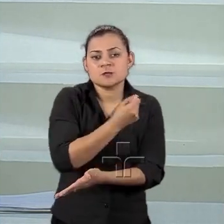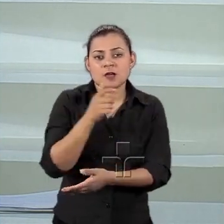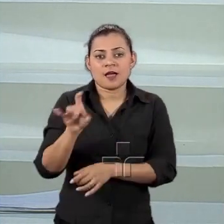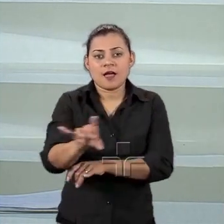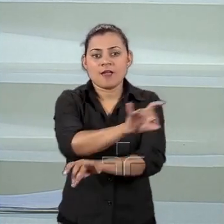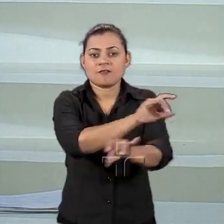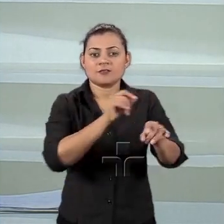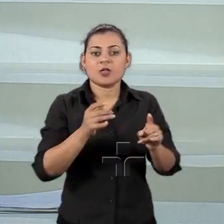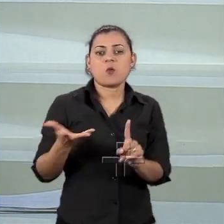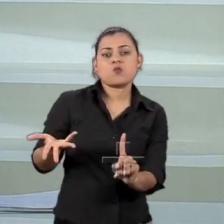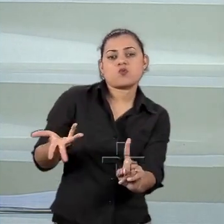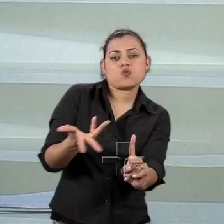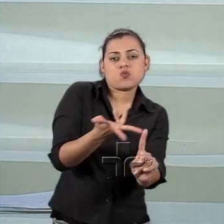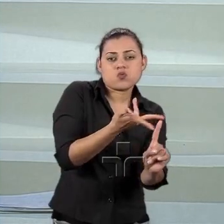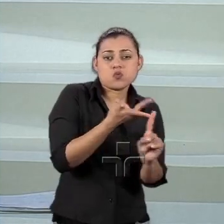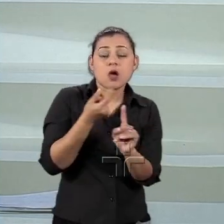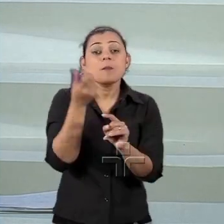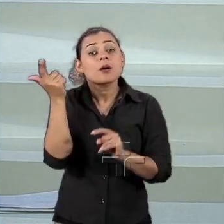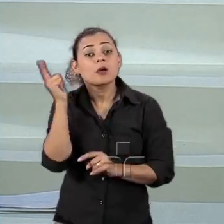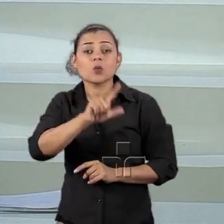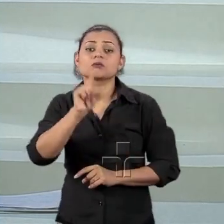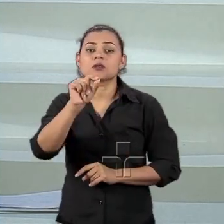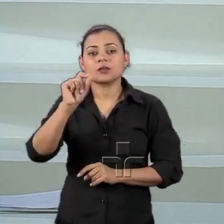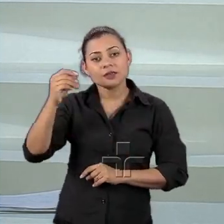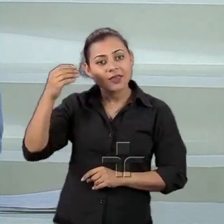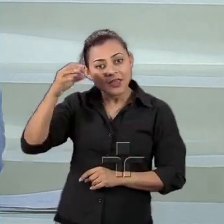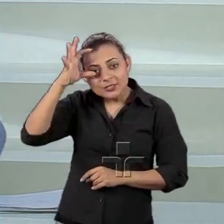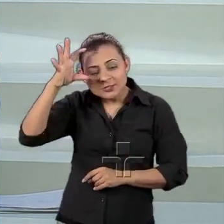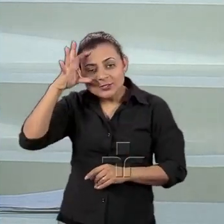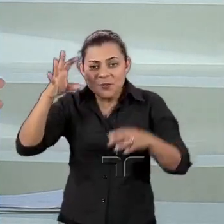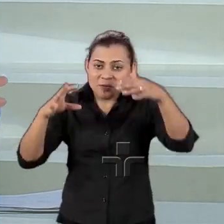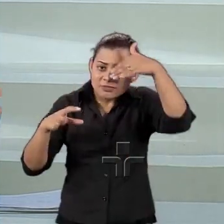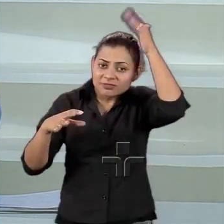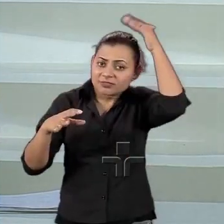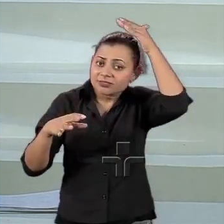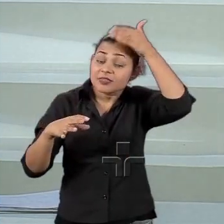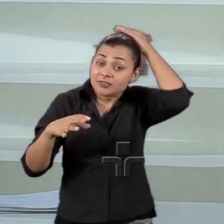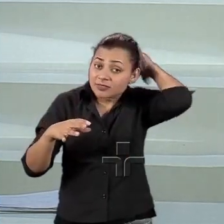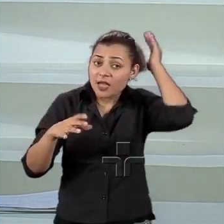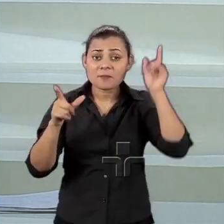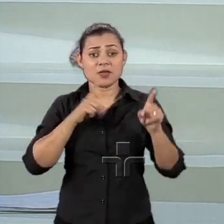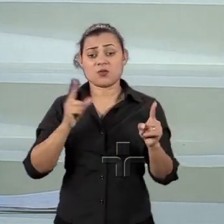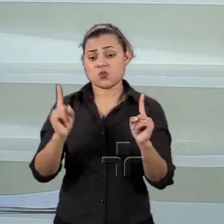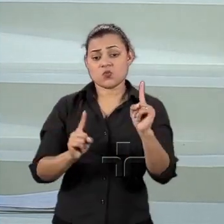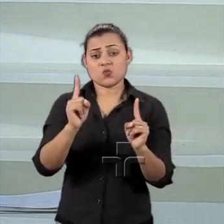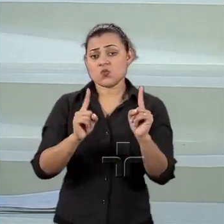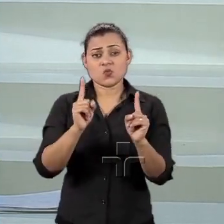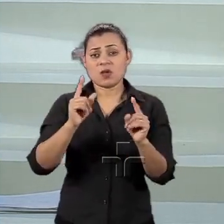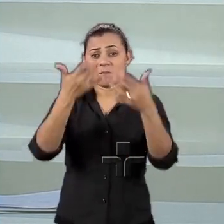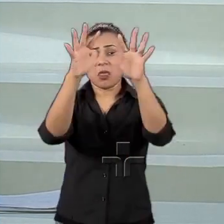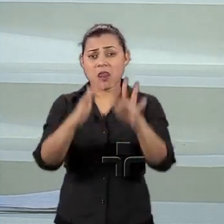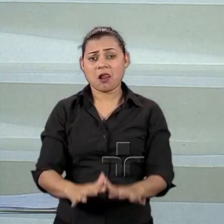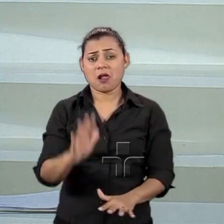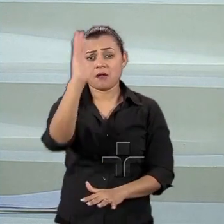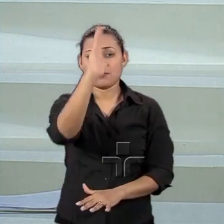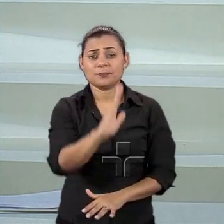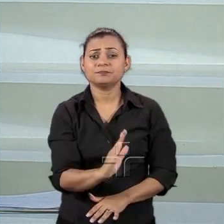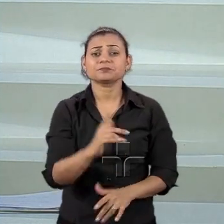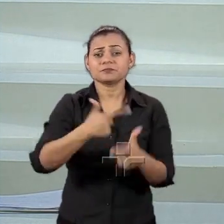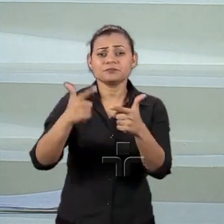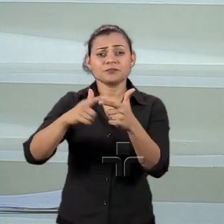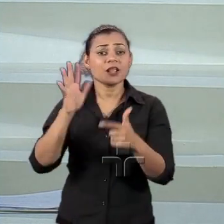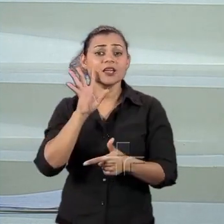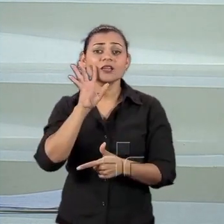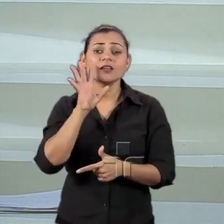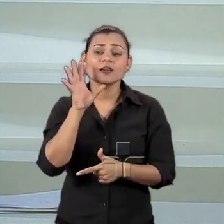que vão resolver essa crise que a Dilma e o Temer provocaram da noite para o dia. Veja que é uma composição difícil de você romper. Mas realmente nós